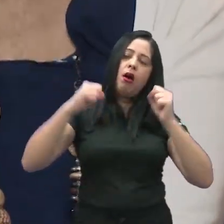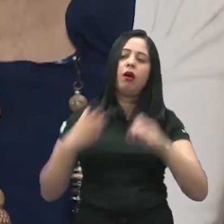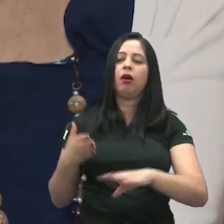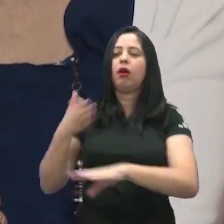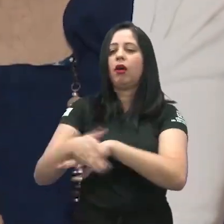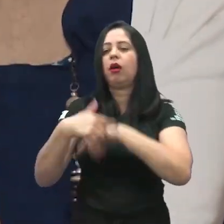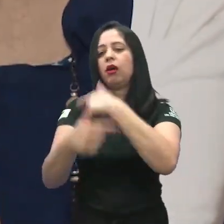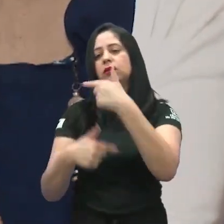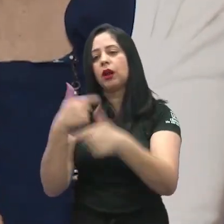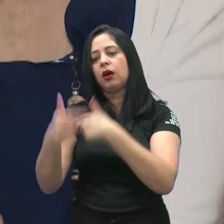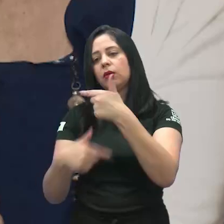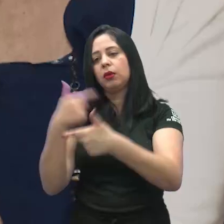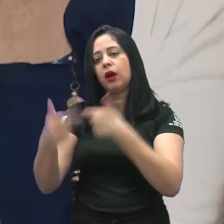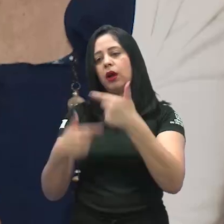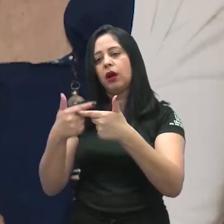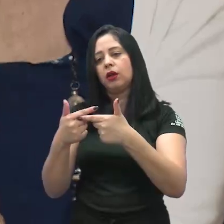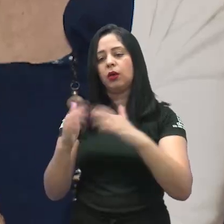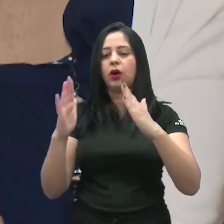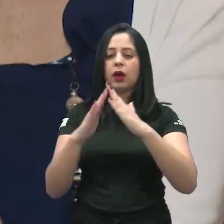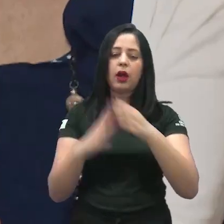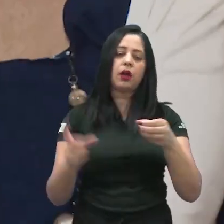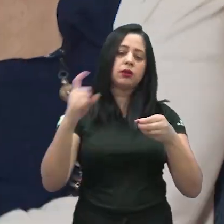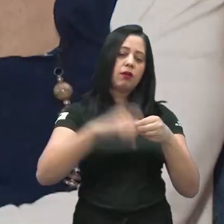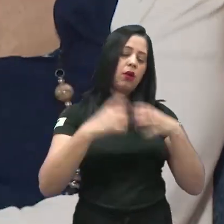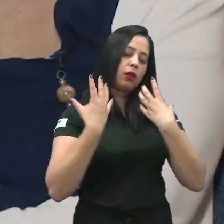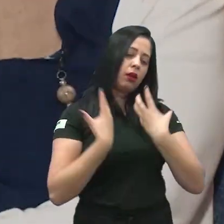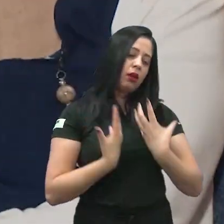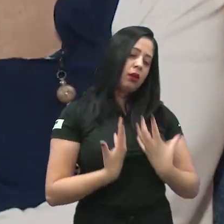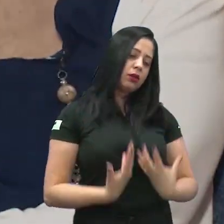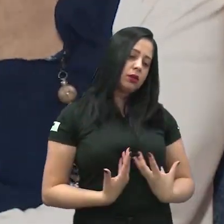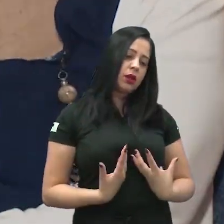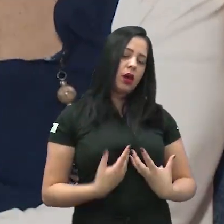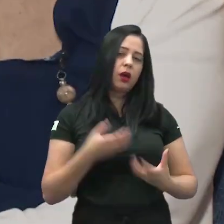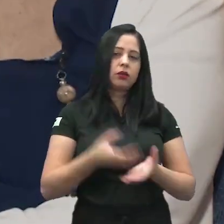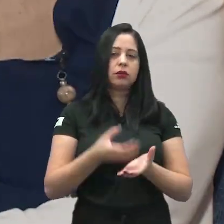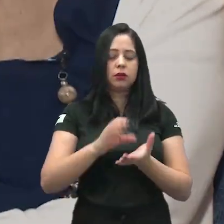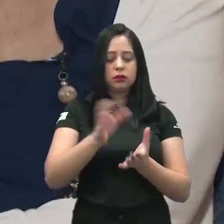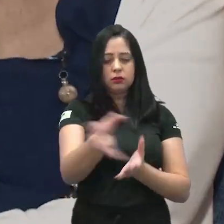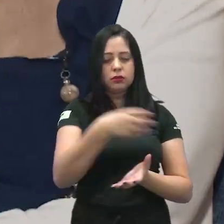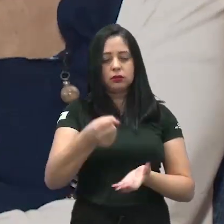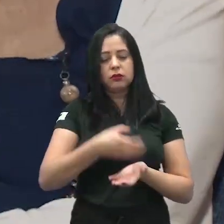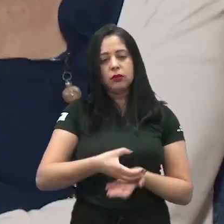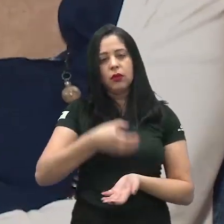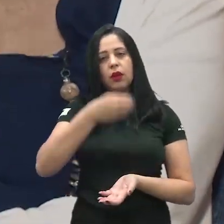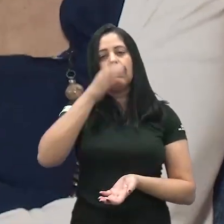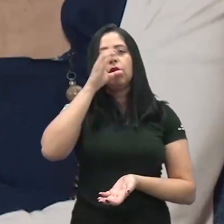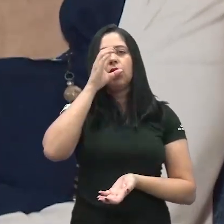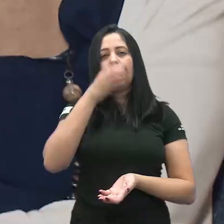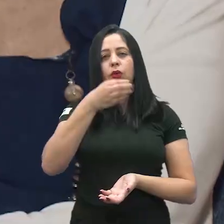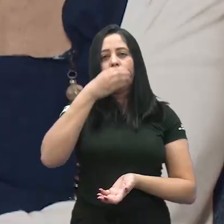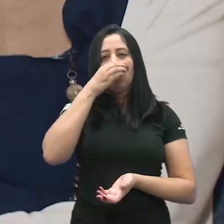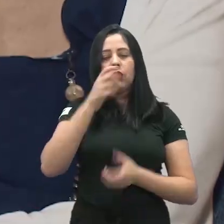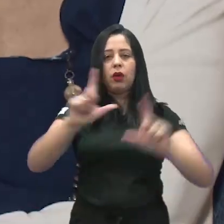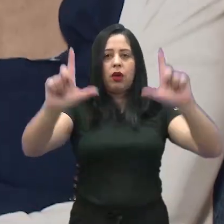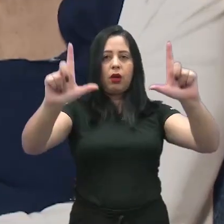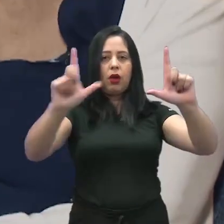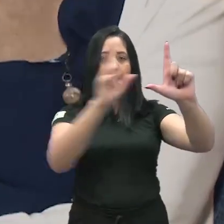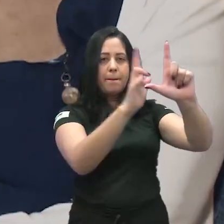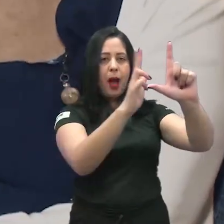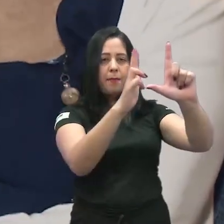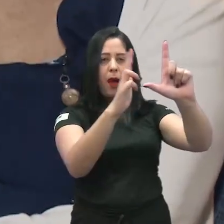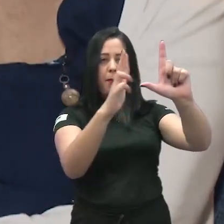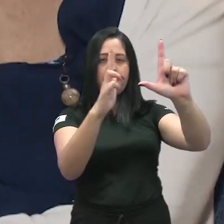atividades rotineiras, chega em casa cansado, abre uma cerveja, uma garrafa de vinho, fica assistindo série para